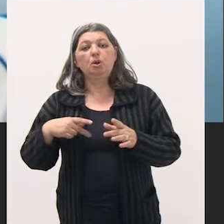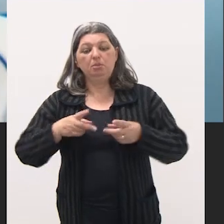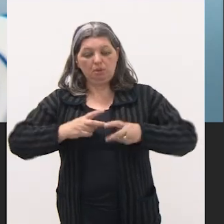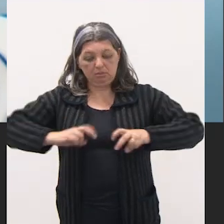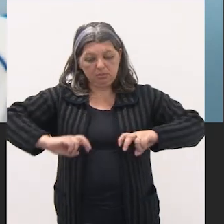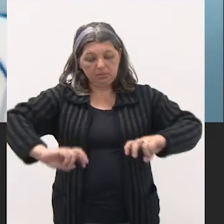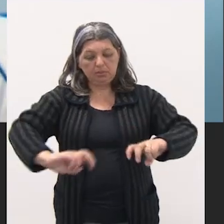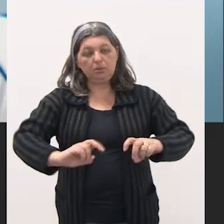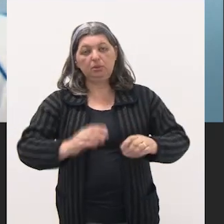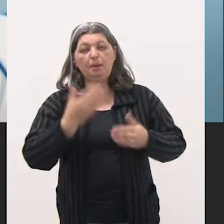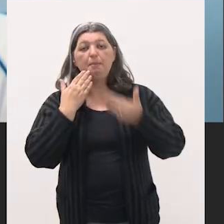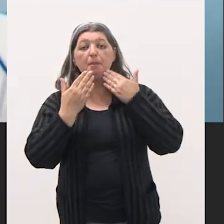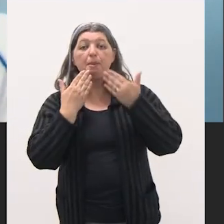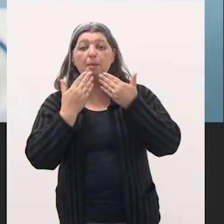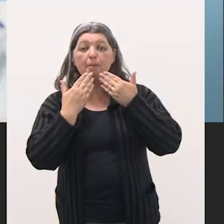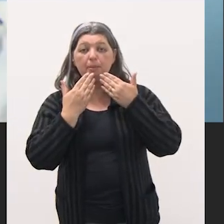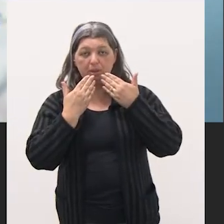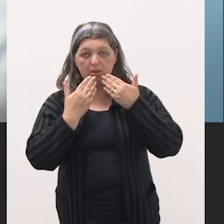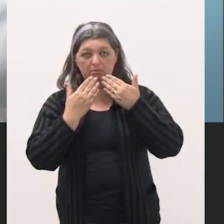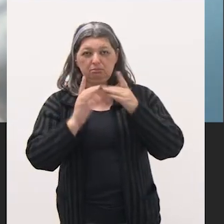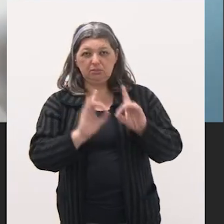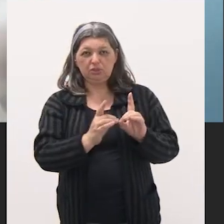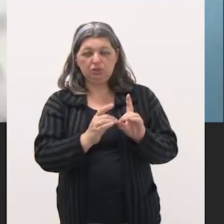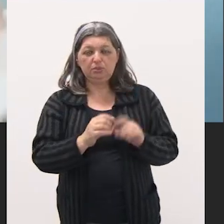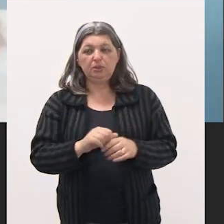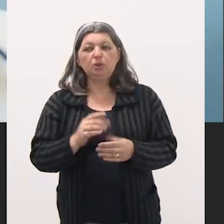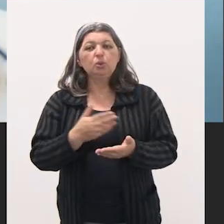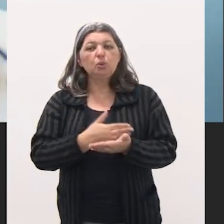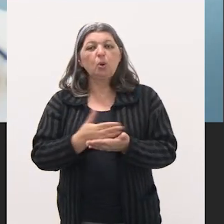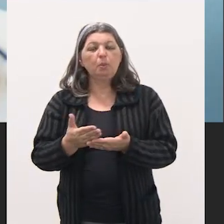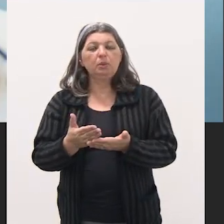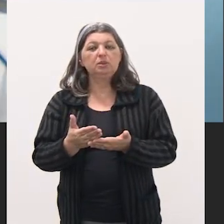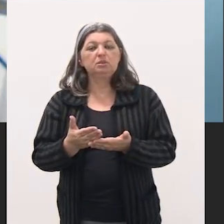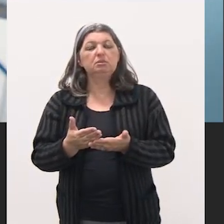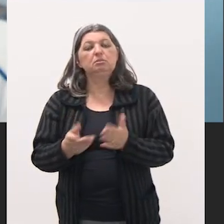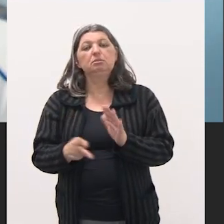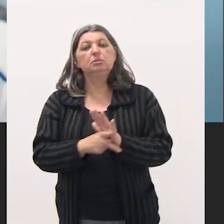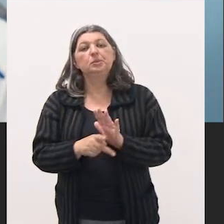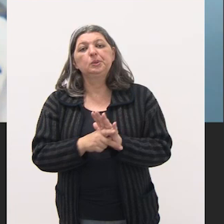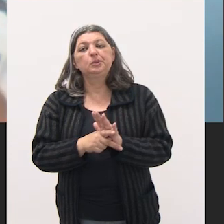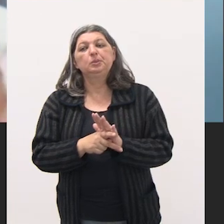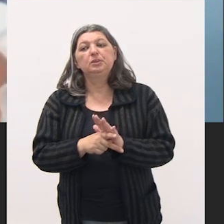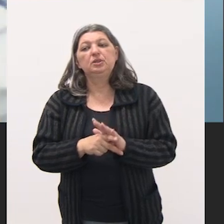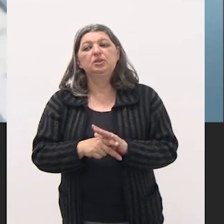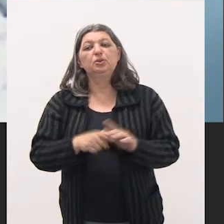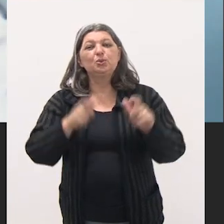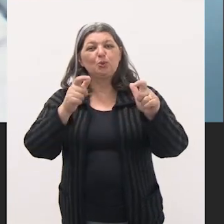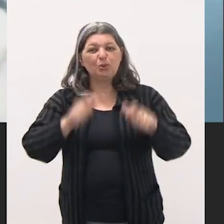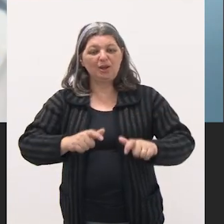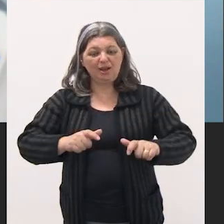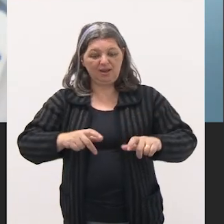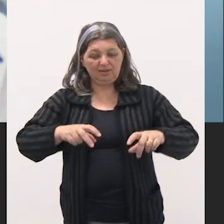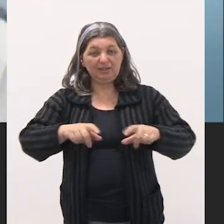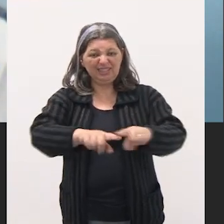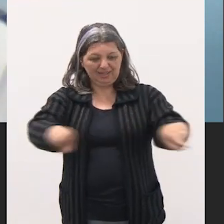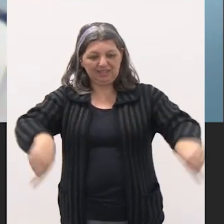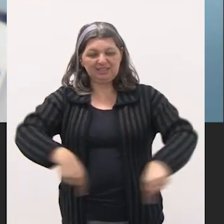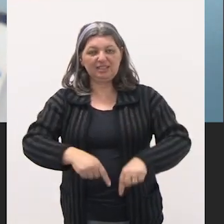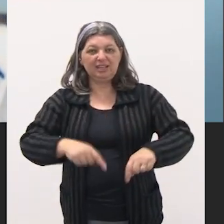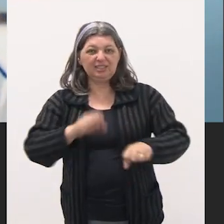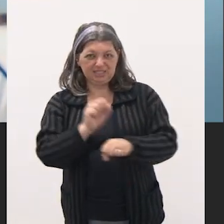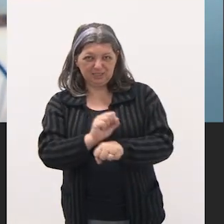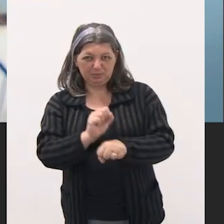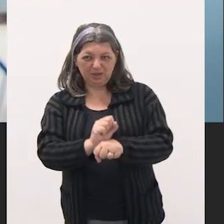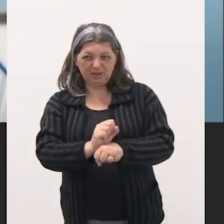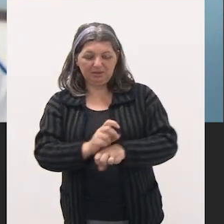conversa, e quando a gente começou, a gente fazia essa dinâmica na sala de espera, aí juntava, eu falei, nossa, mas como é que